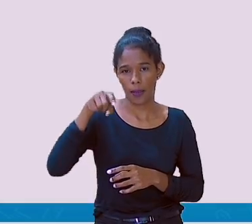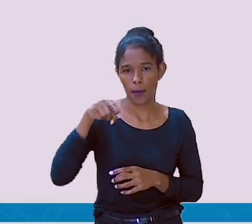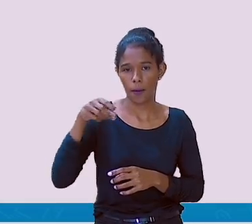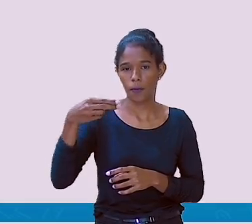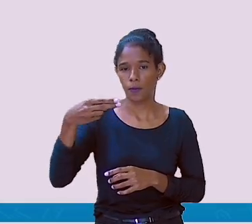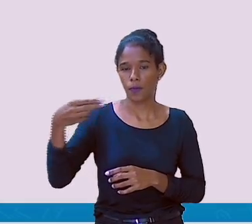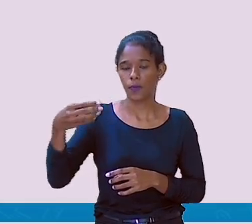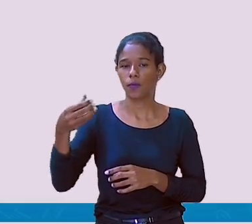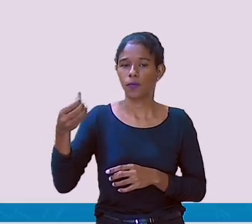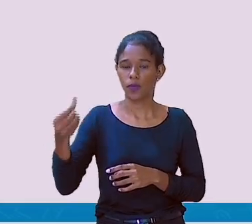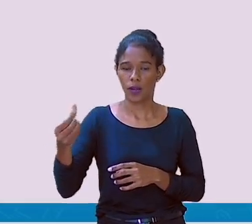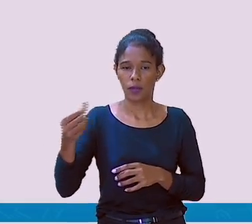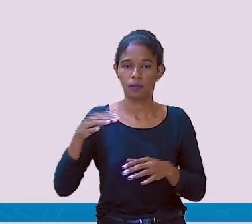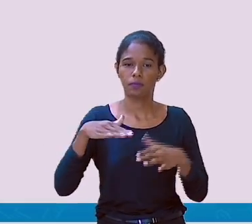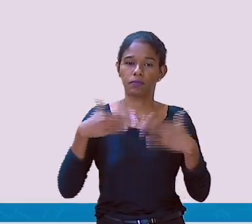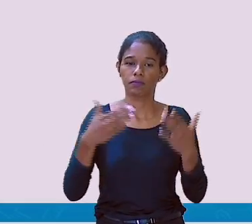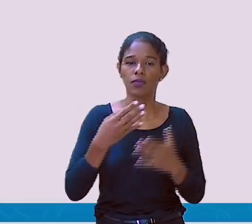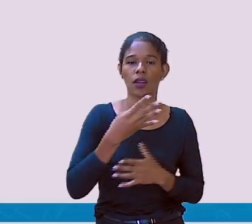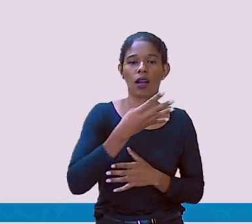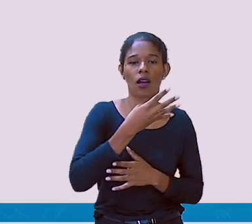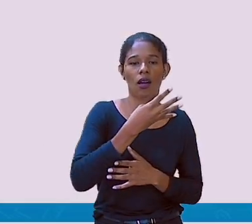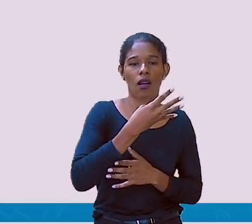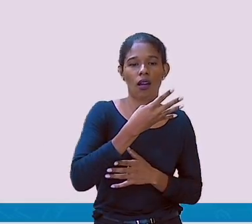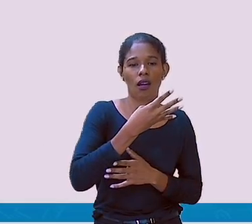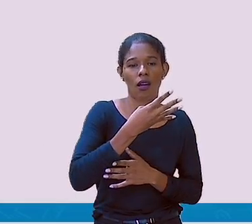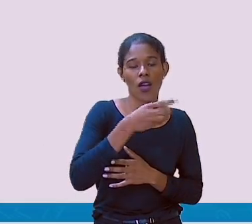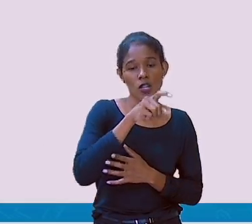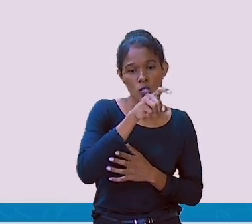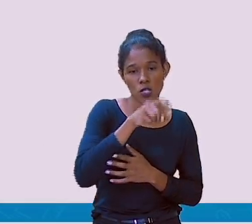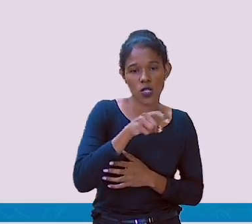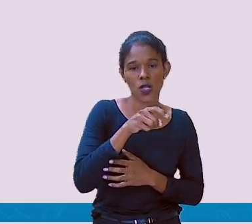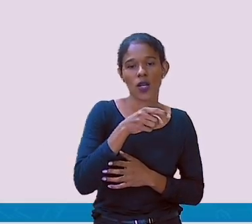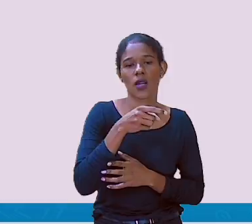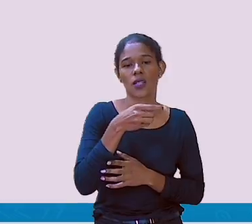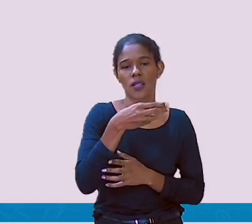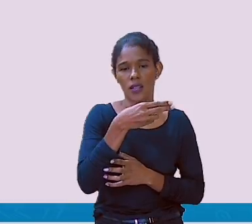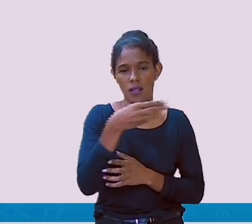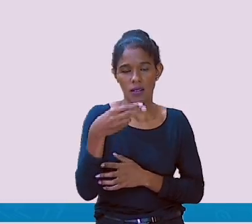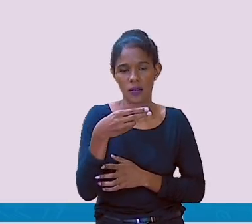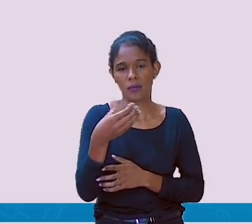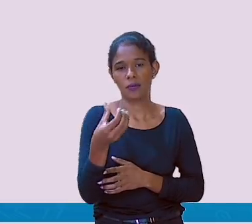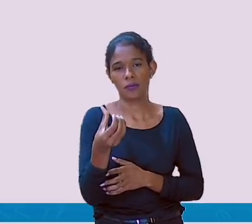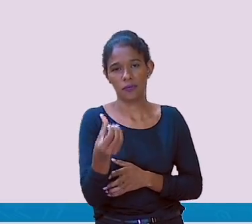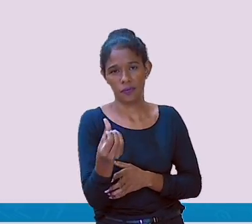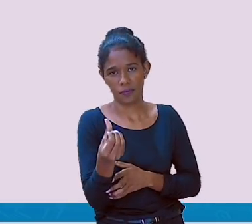3x igual a 6. 4 menos 3, 1. Então,